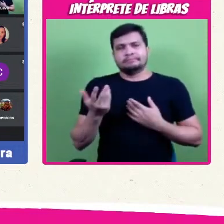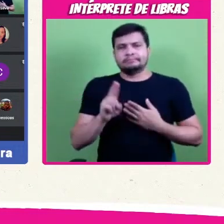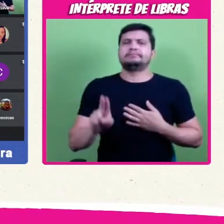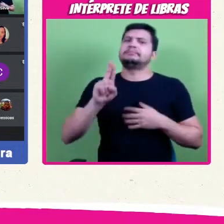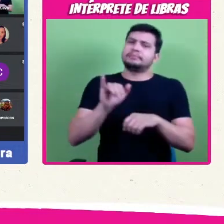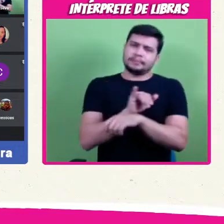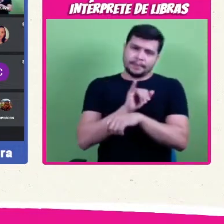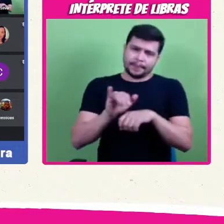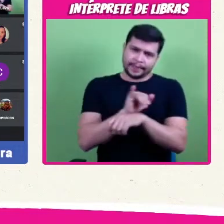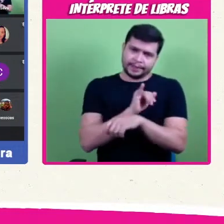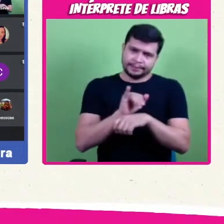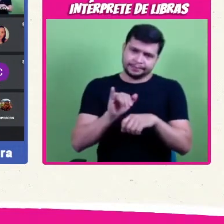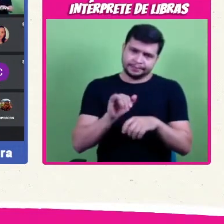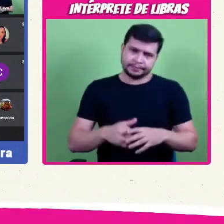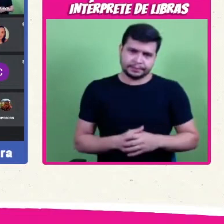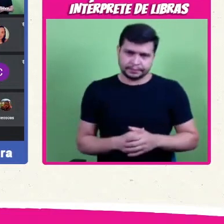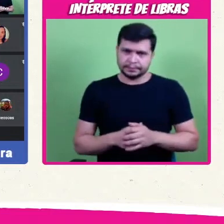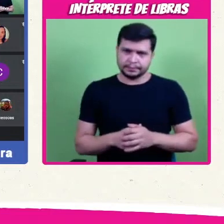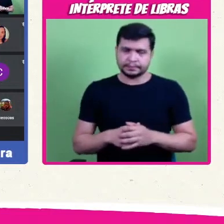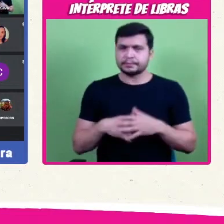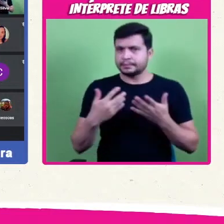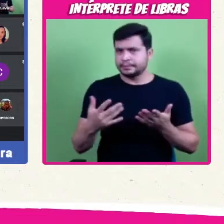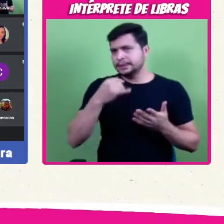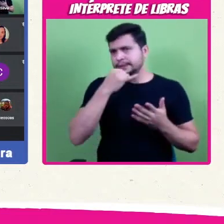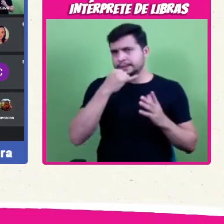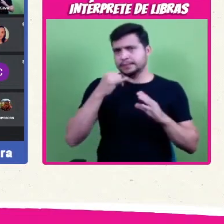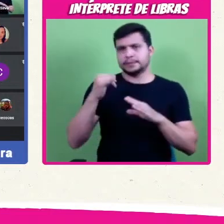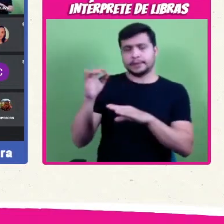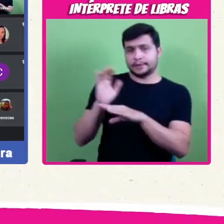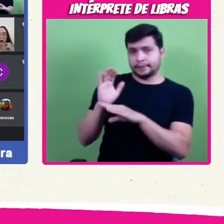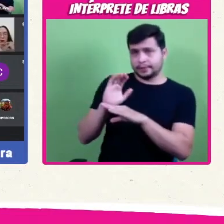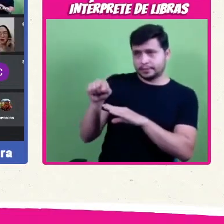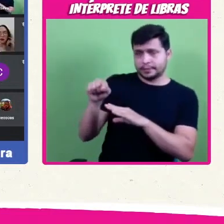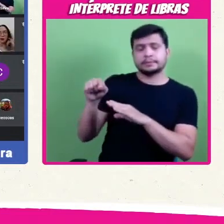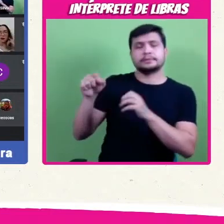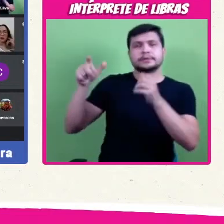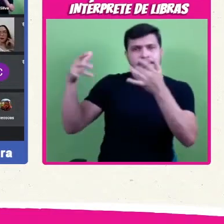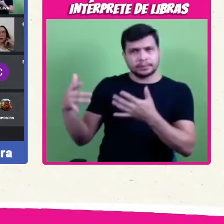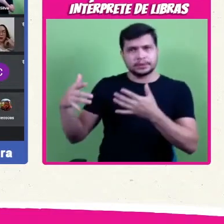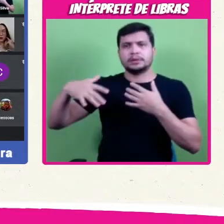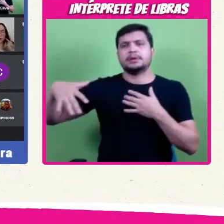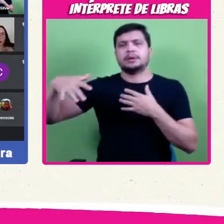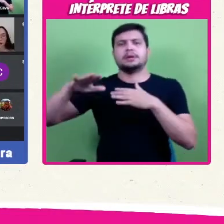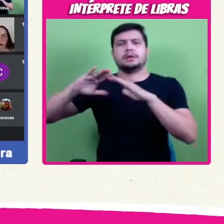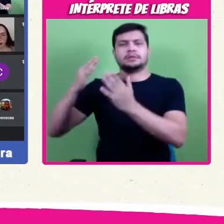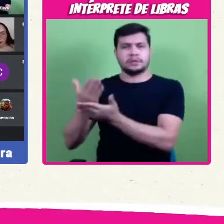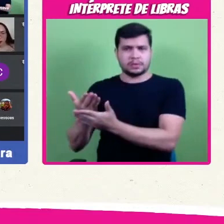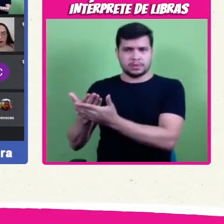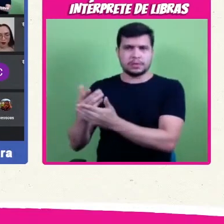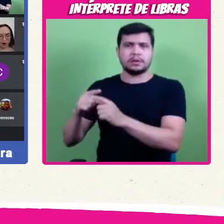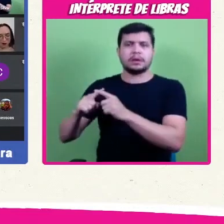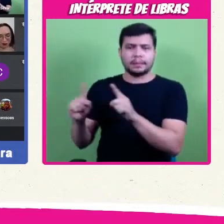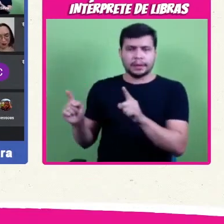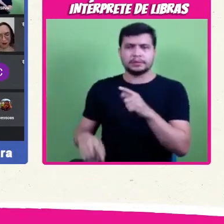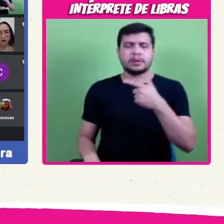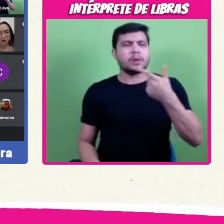filme, ele traz da escola, mas os primeiros relatos também trazem outros espaços, né?